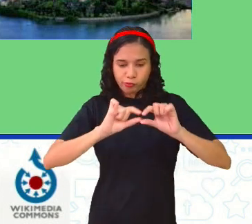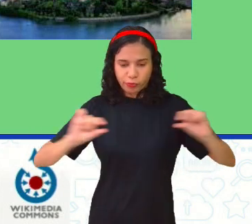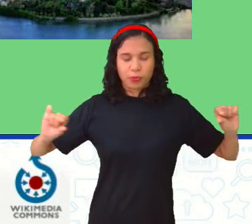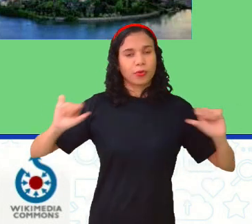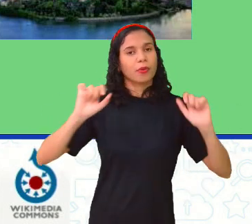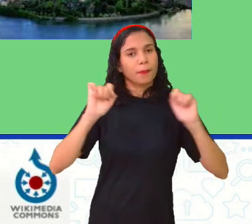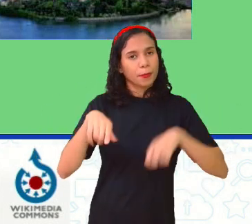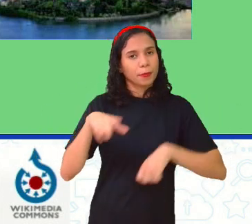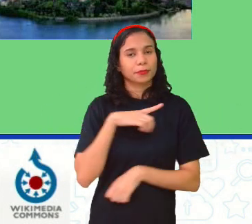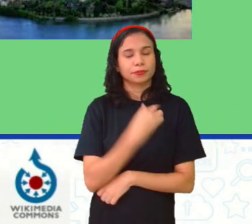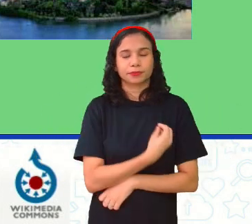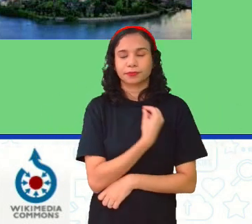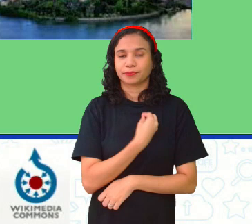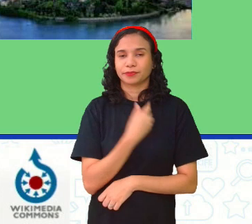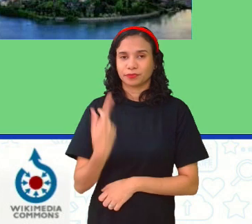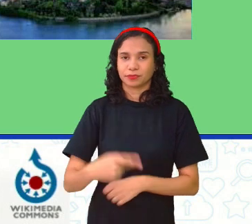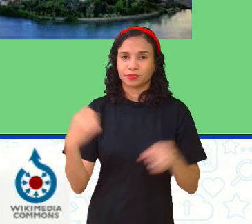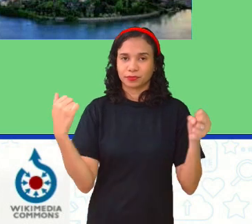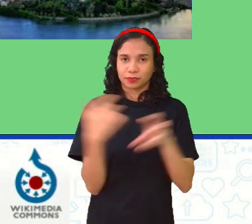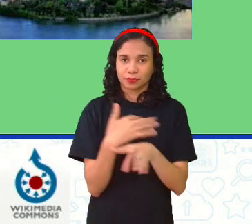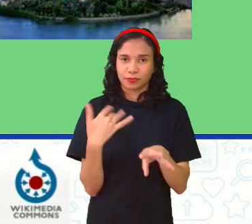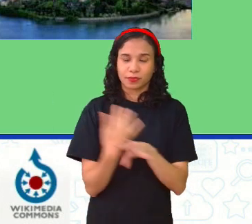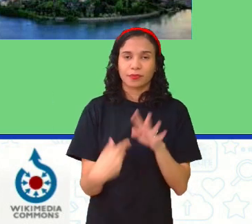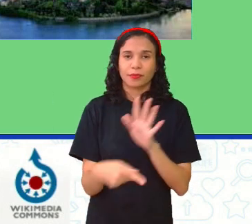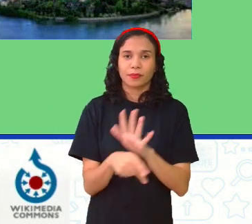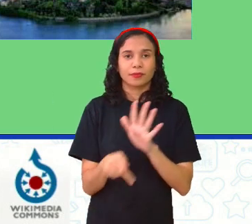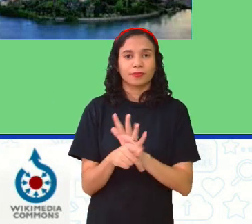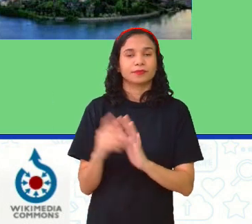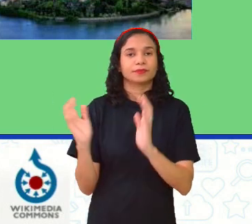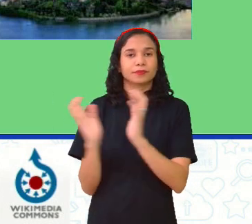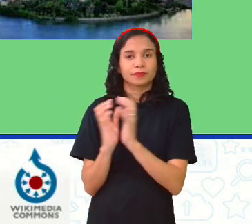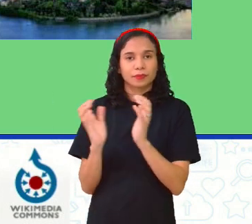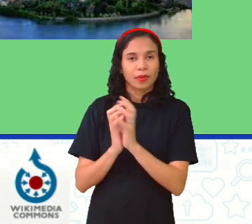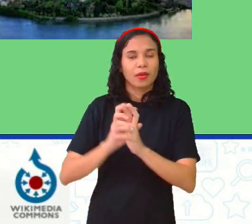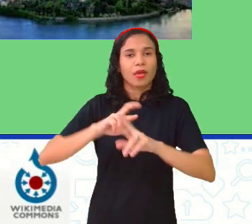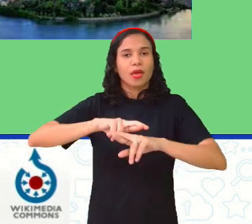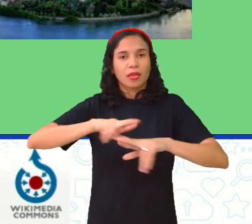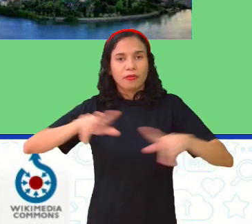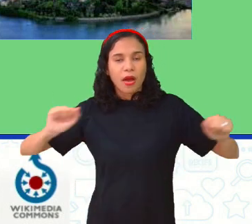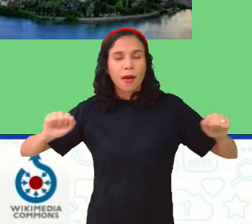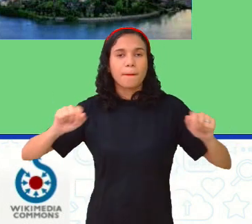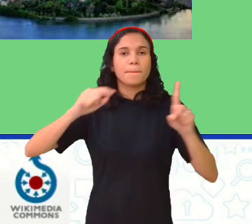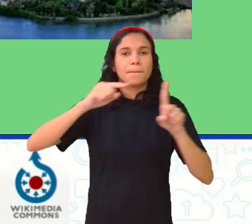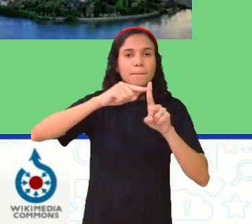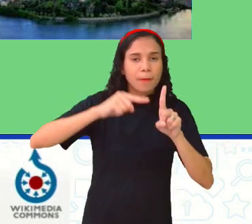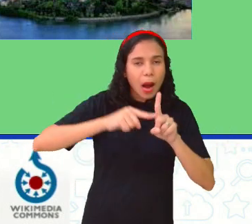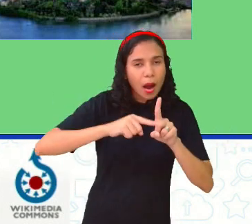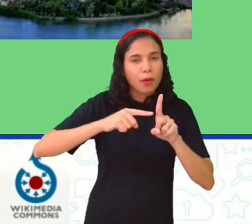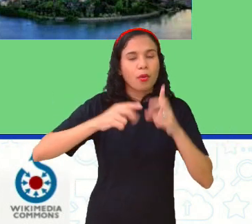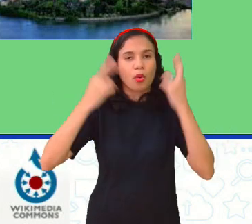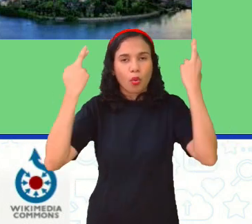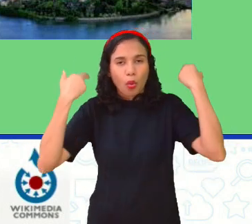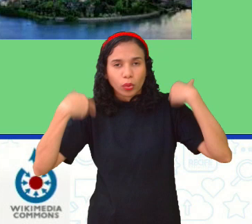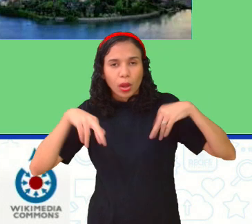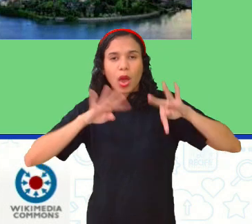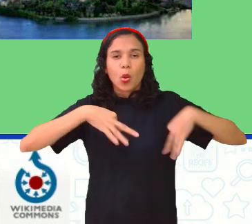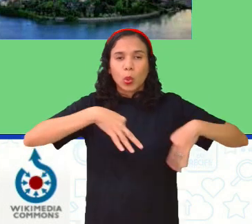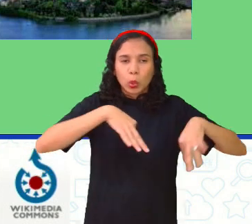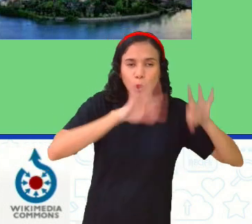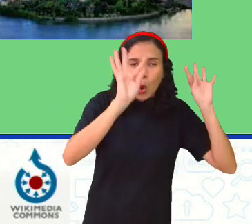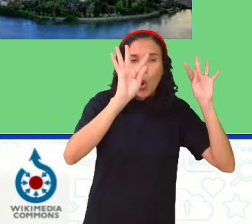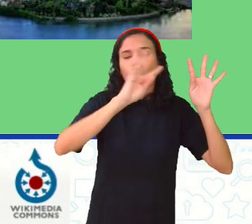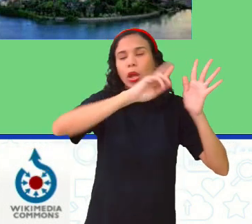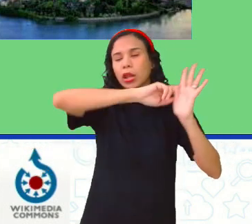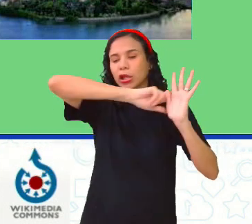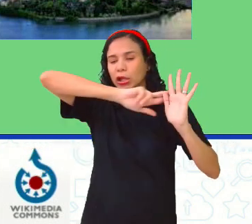são distribuídas aqui na cidade do Recife, no bairro do Arruda, Torre, Cordeiro e outros lugares aí. E